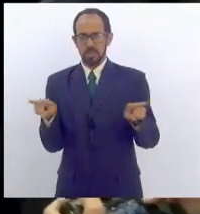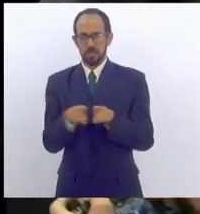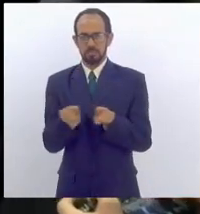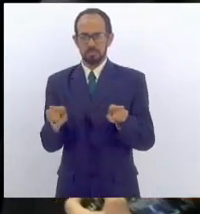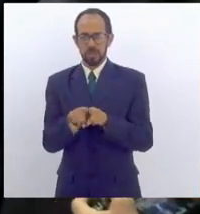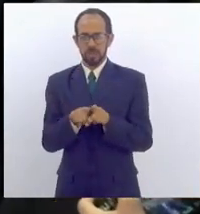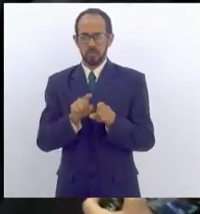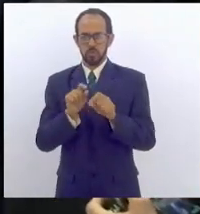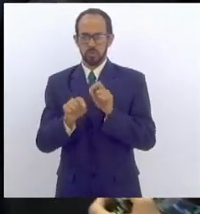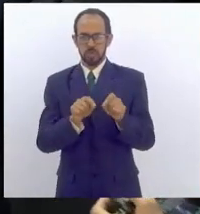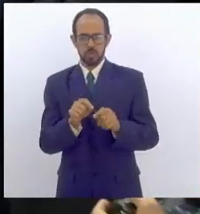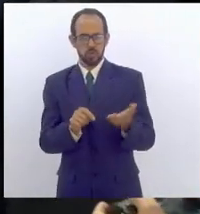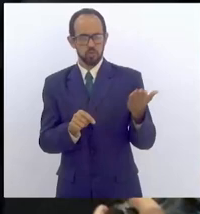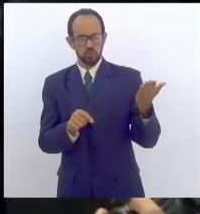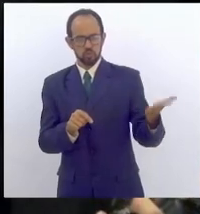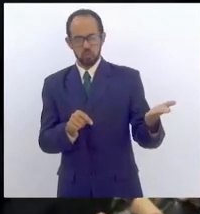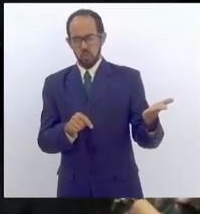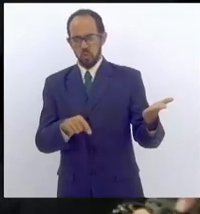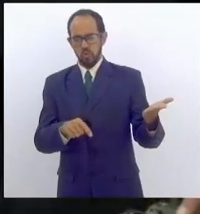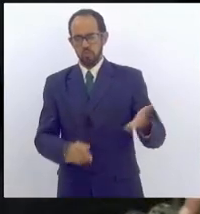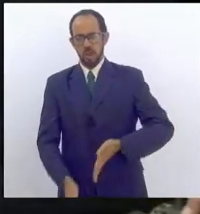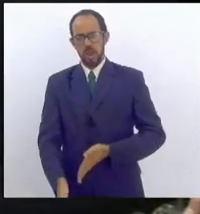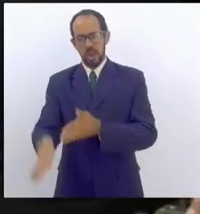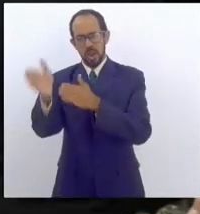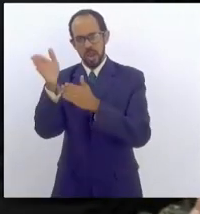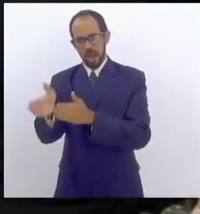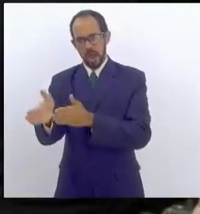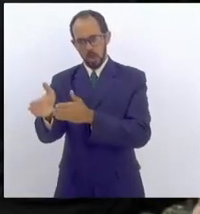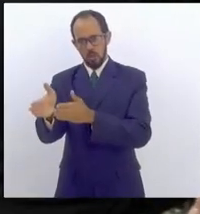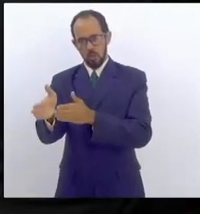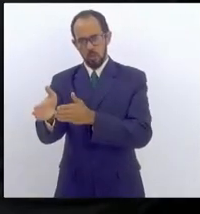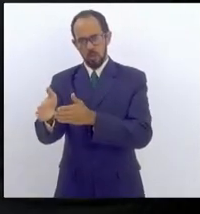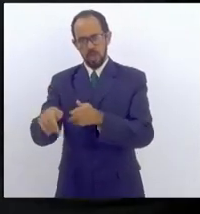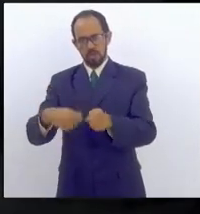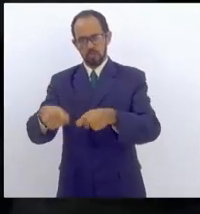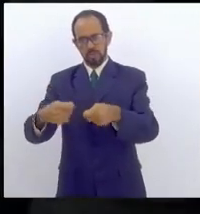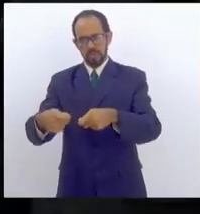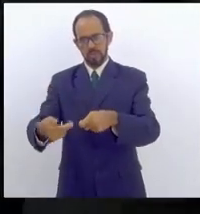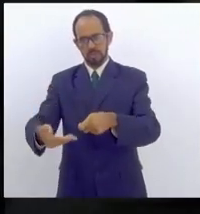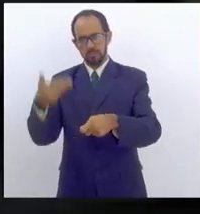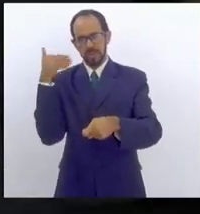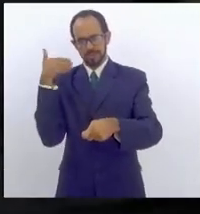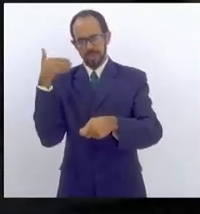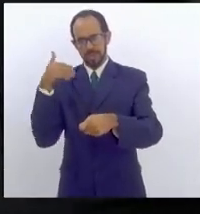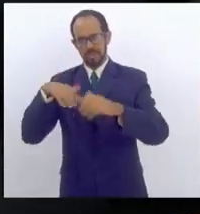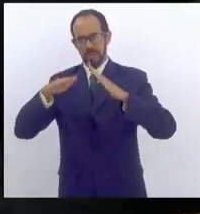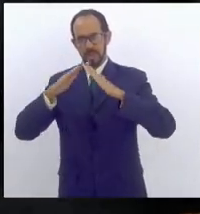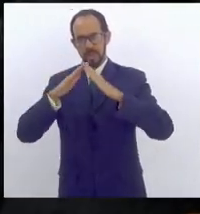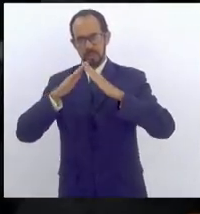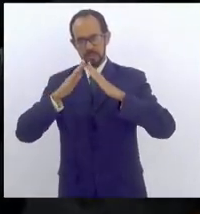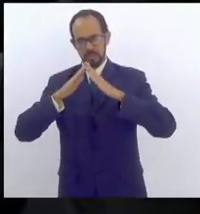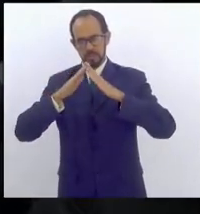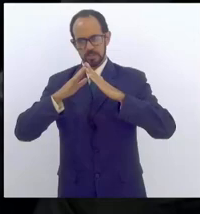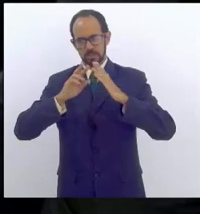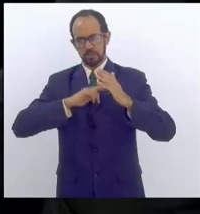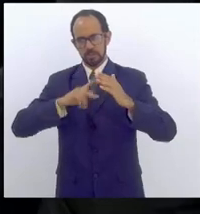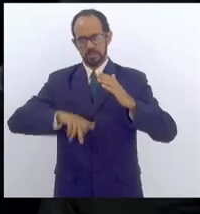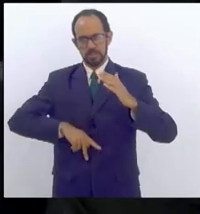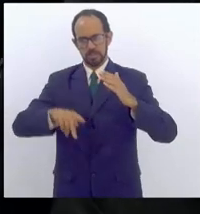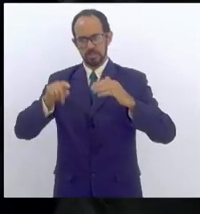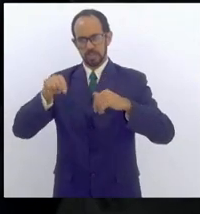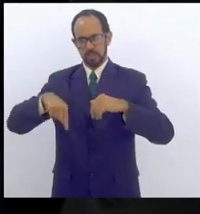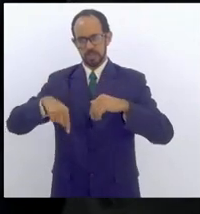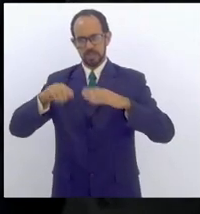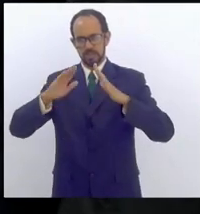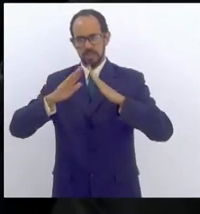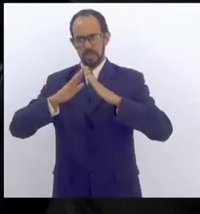o senhor foi muito leal à gestão passada desta casa, da presidência passada desta casa, que